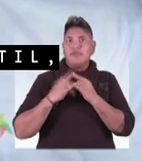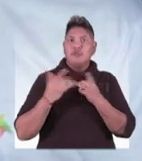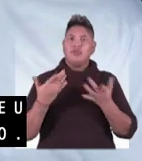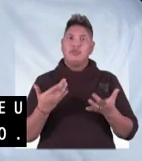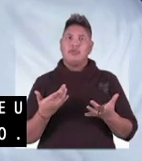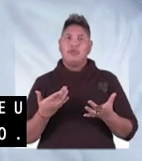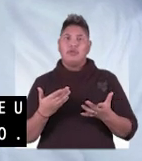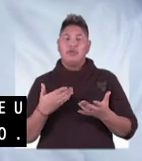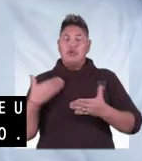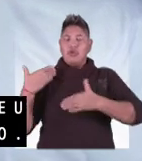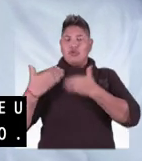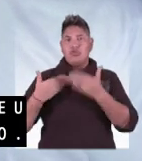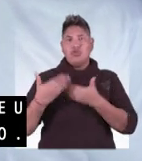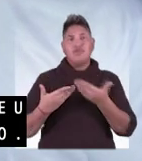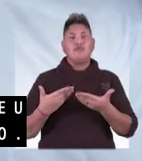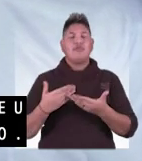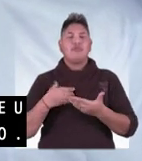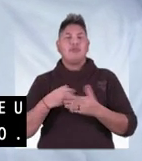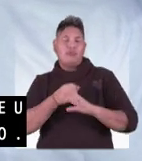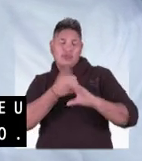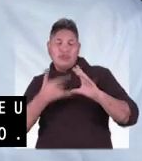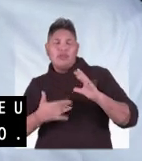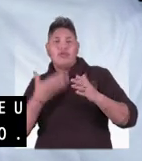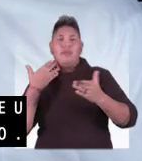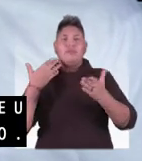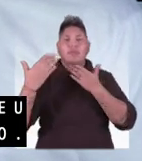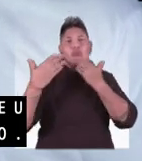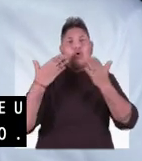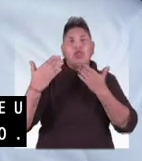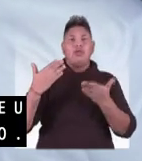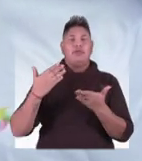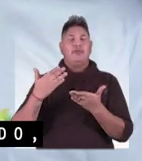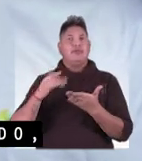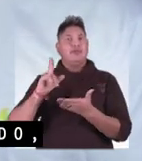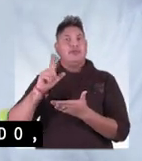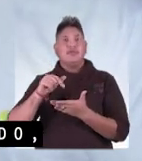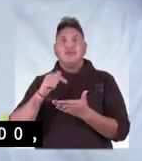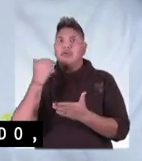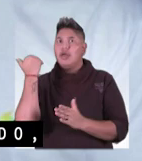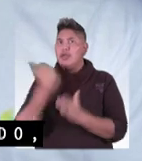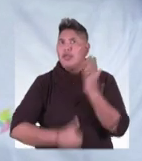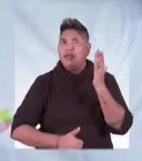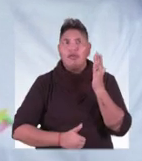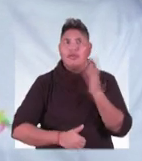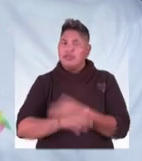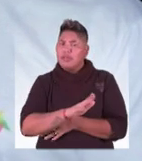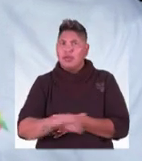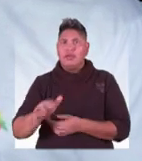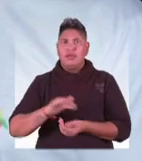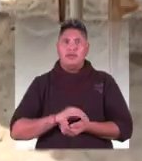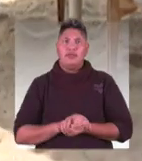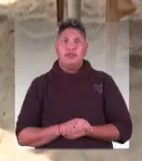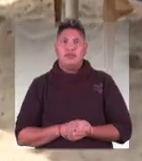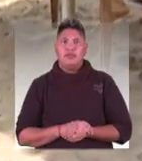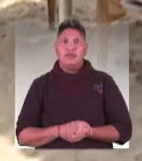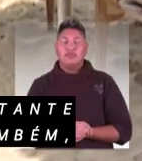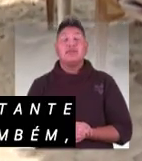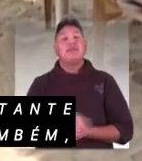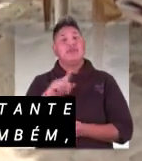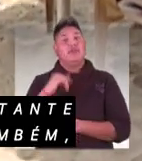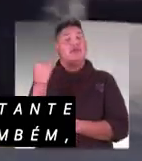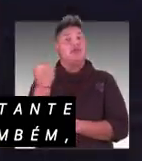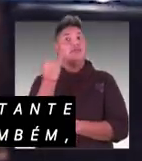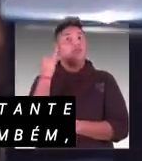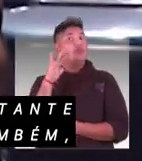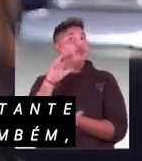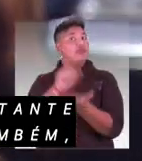de desenvolver o seu aspecto psicológico. Então isso é tolhido, isso é retirado da criança. E é